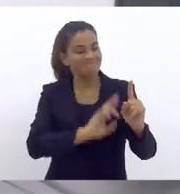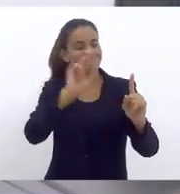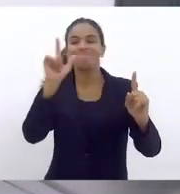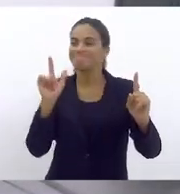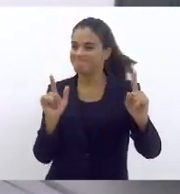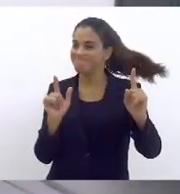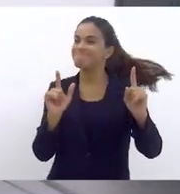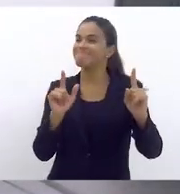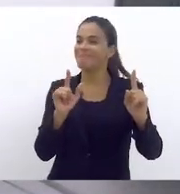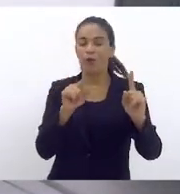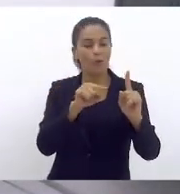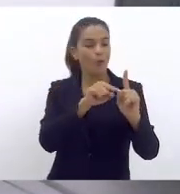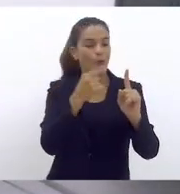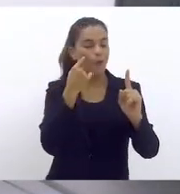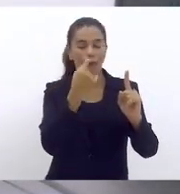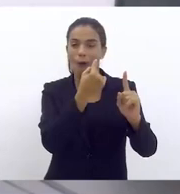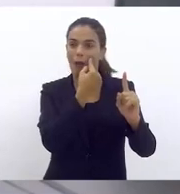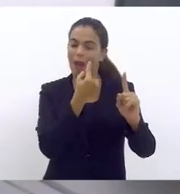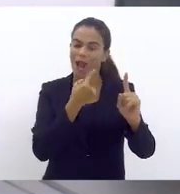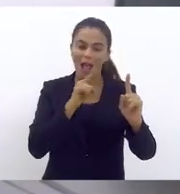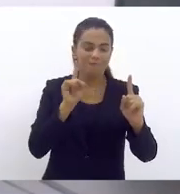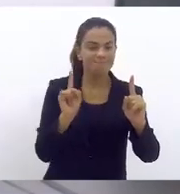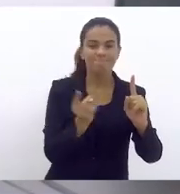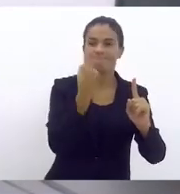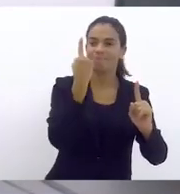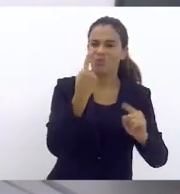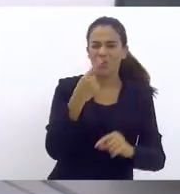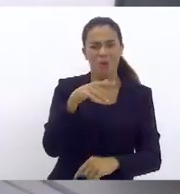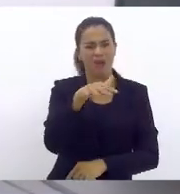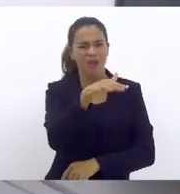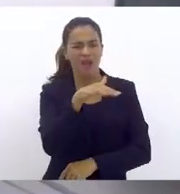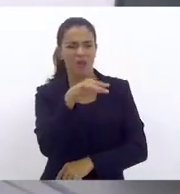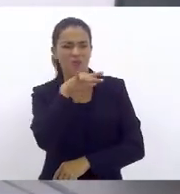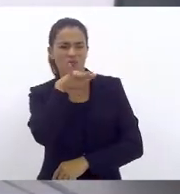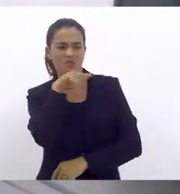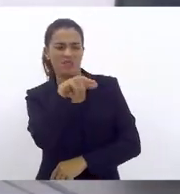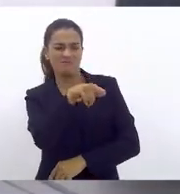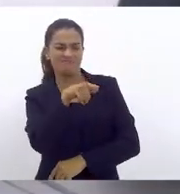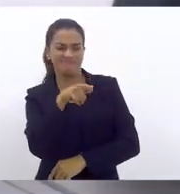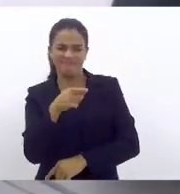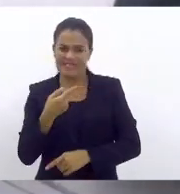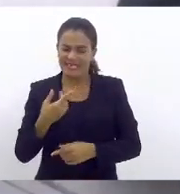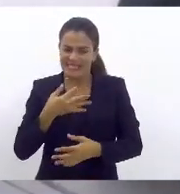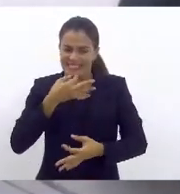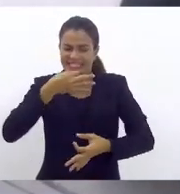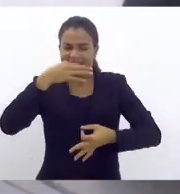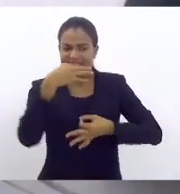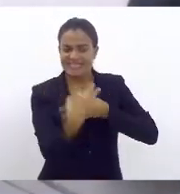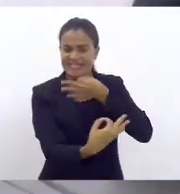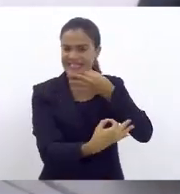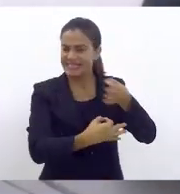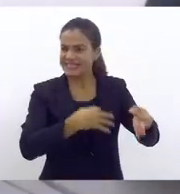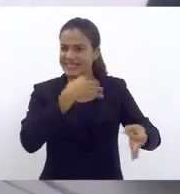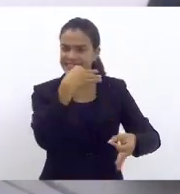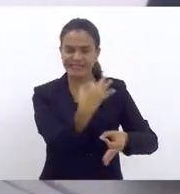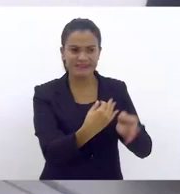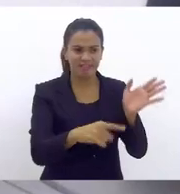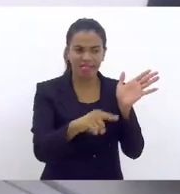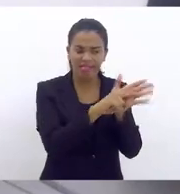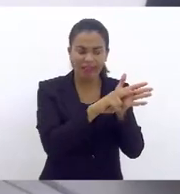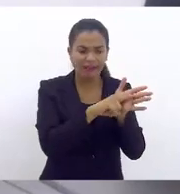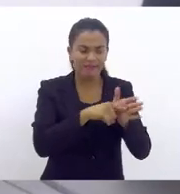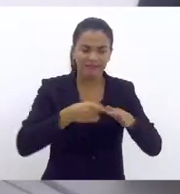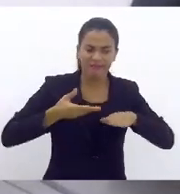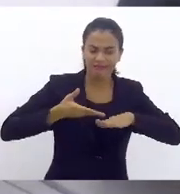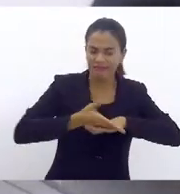para esse olhar singular não uma área crítica que muitas vezes a população Vê com viés negativo do ponto de vista do acesso